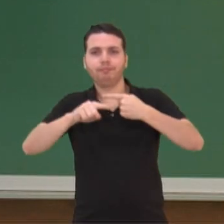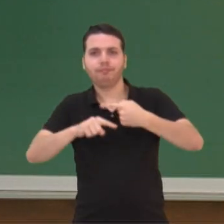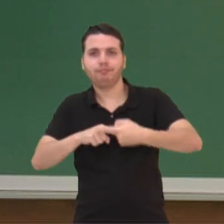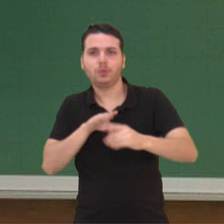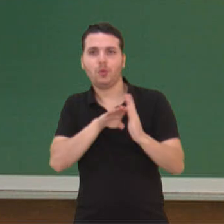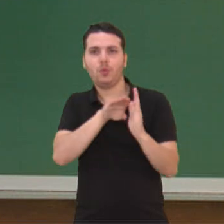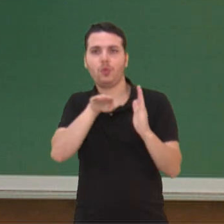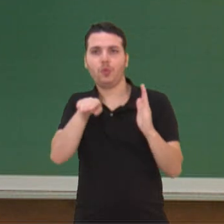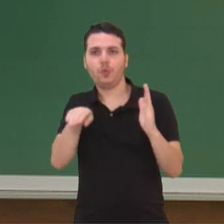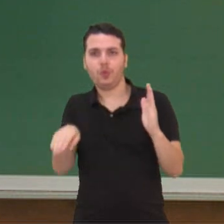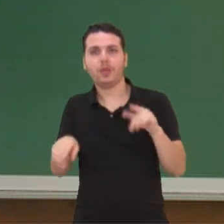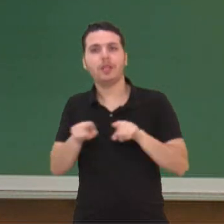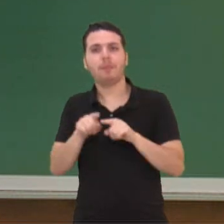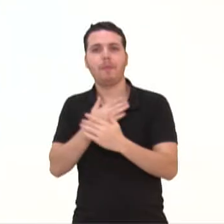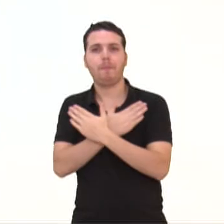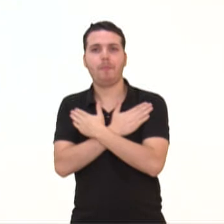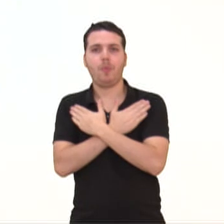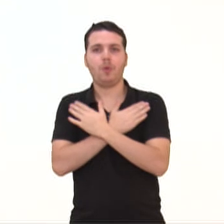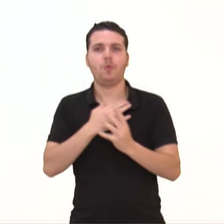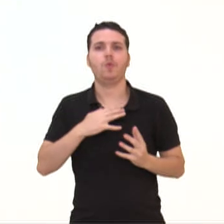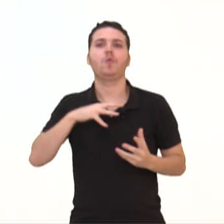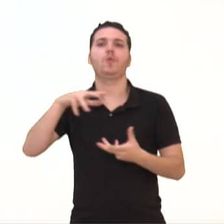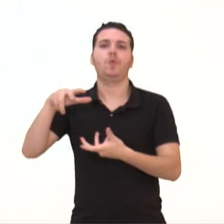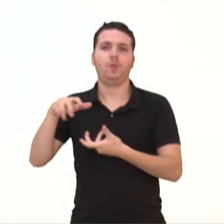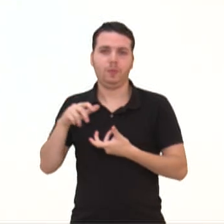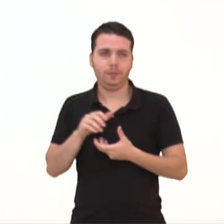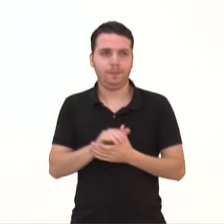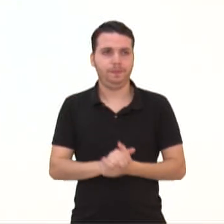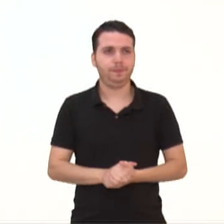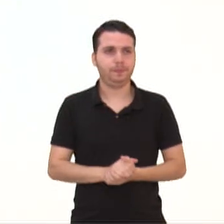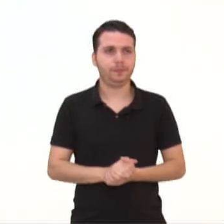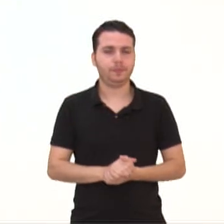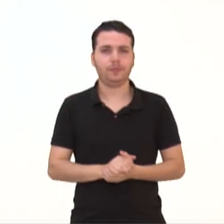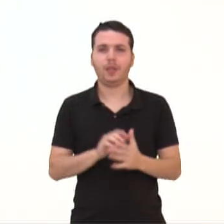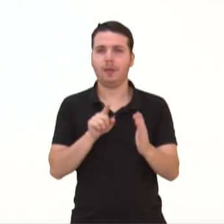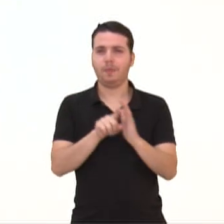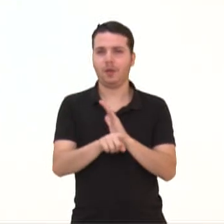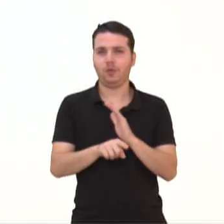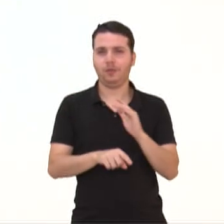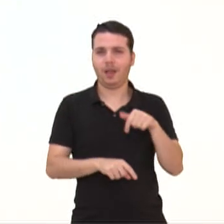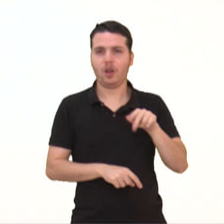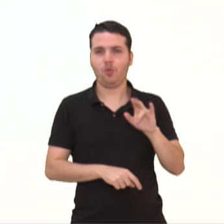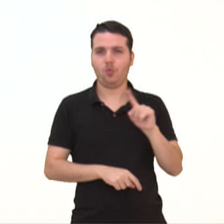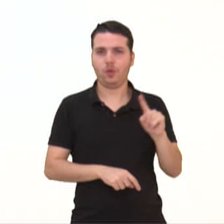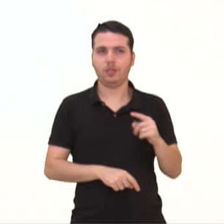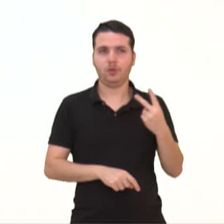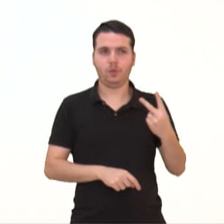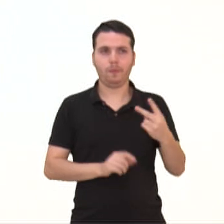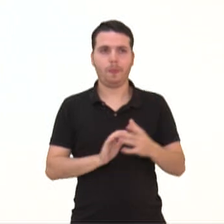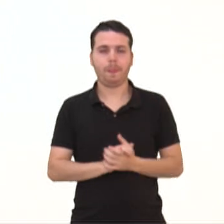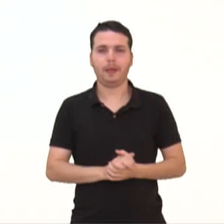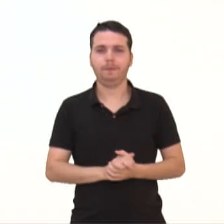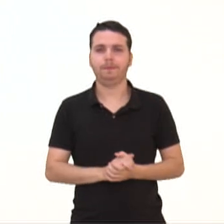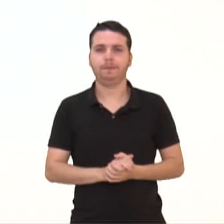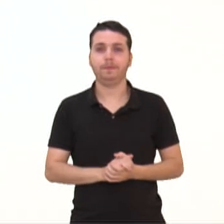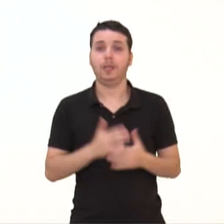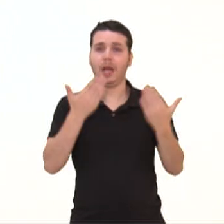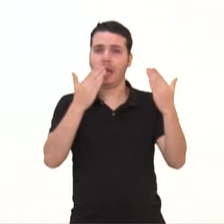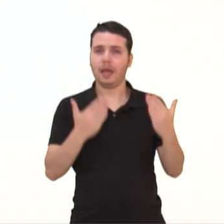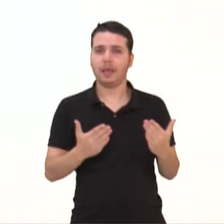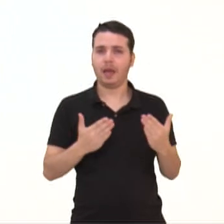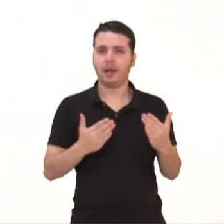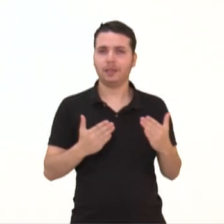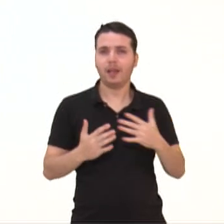temos um quiz sobre isso. Uma análise global sobre a crise de 2008 permite concluir que ela é resultado